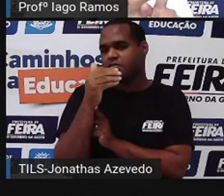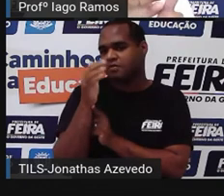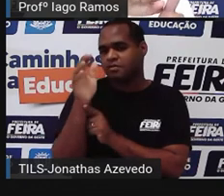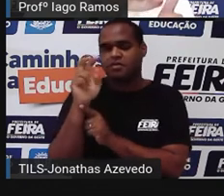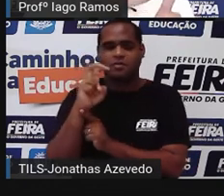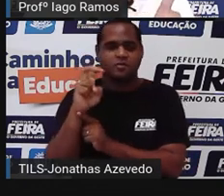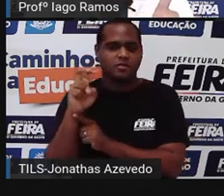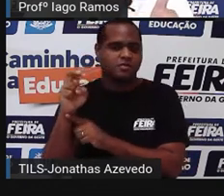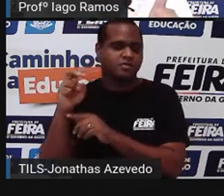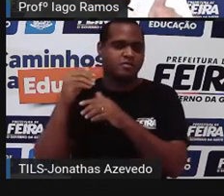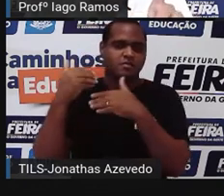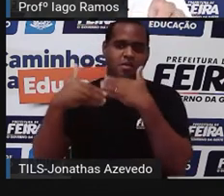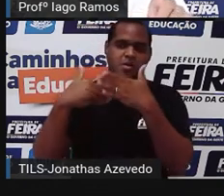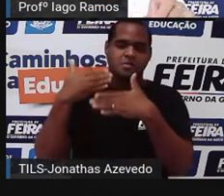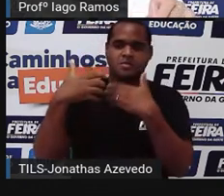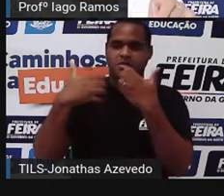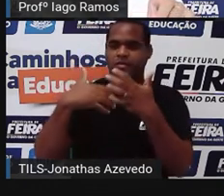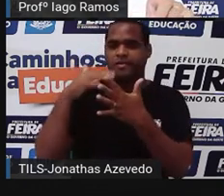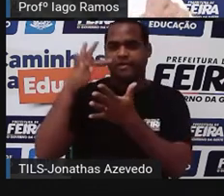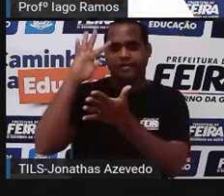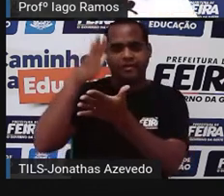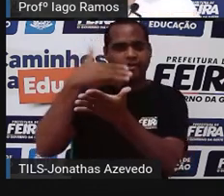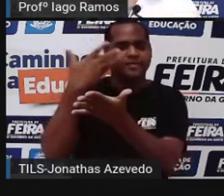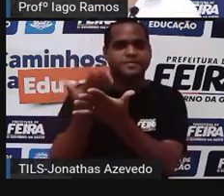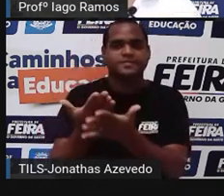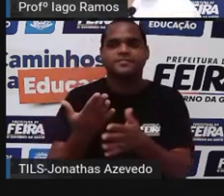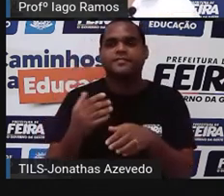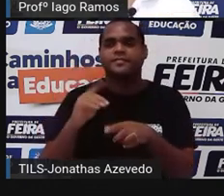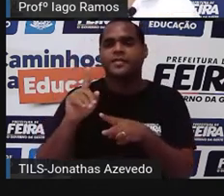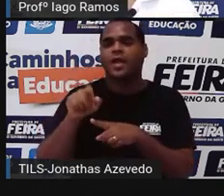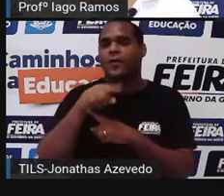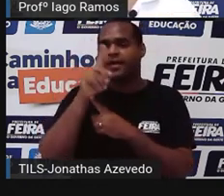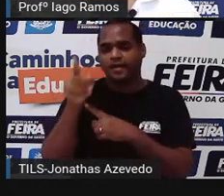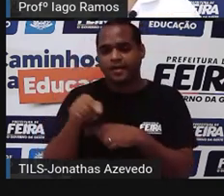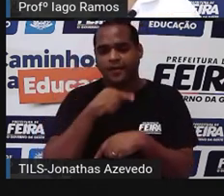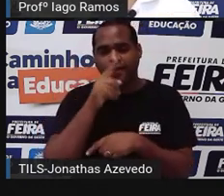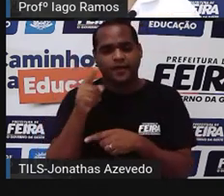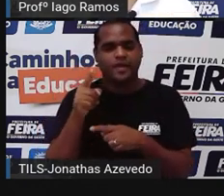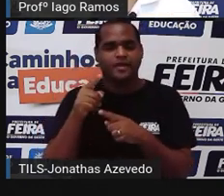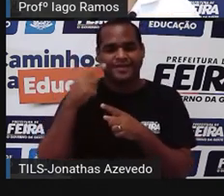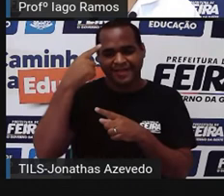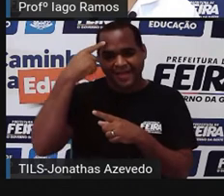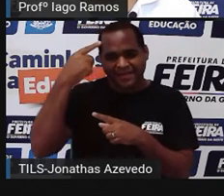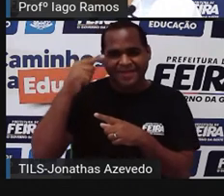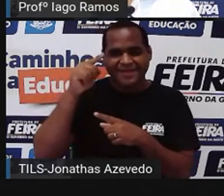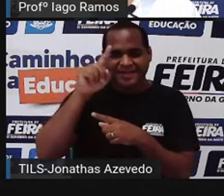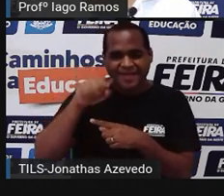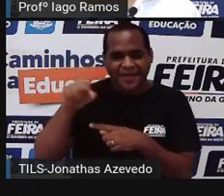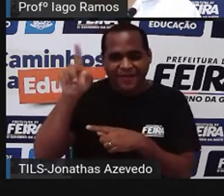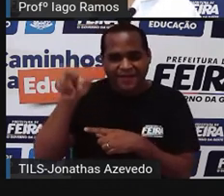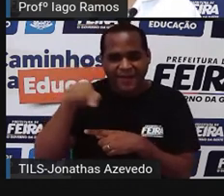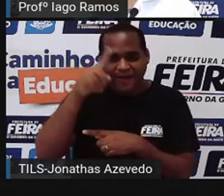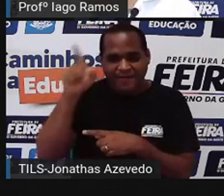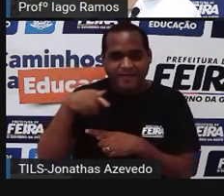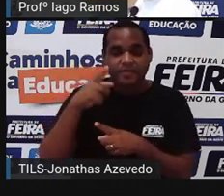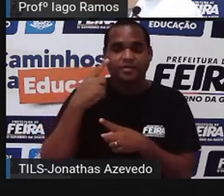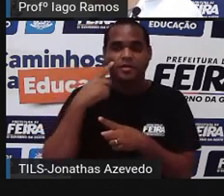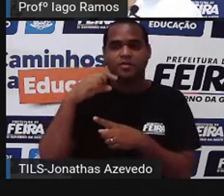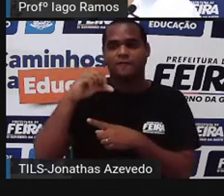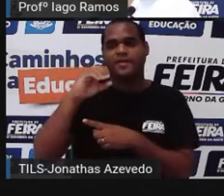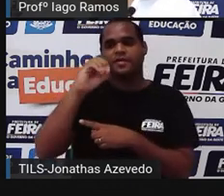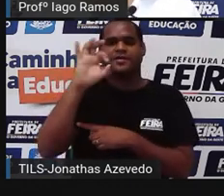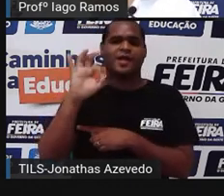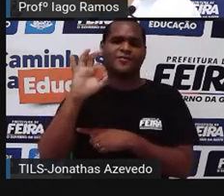tá girando no sentido horário no sentido dos Ponteiros do relógio quando eu paro aqui ó Eu dei um giro de